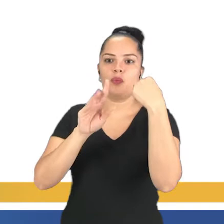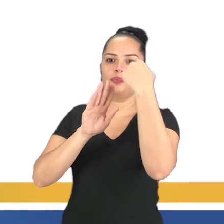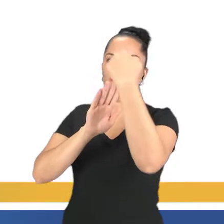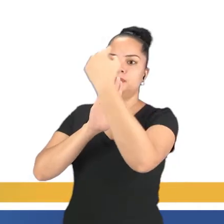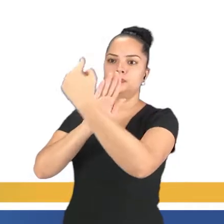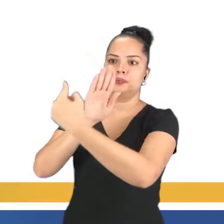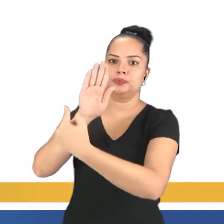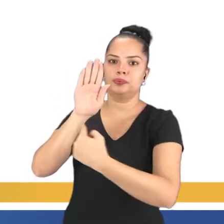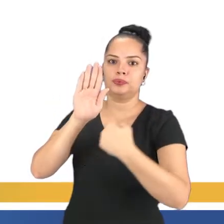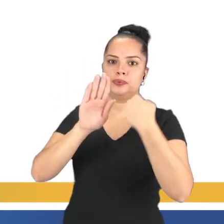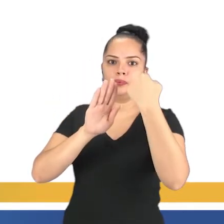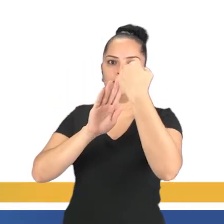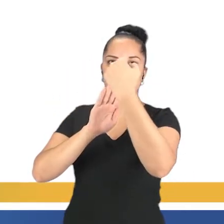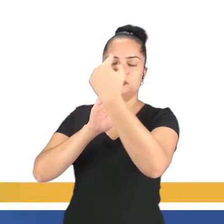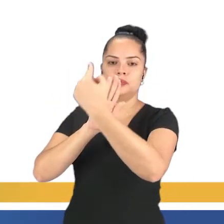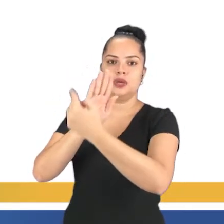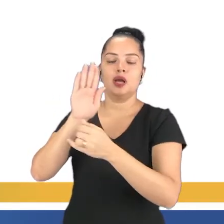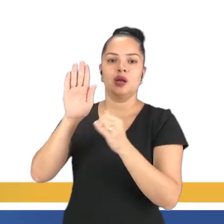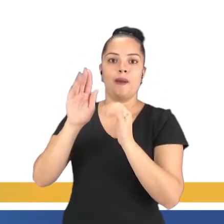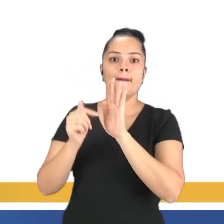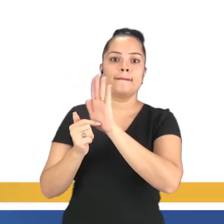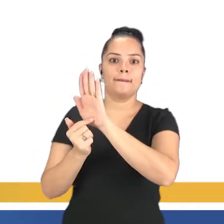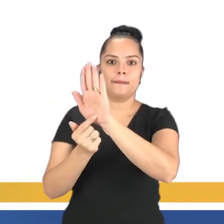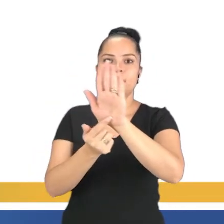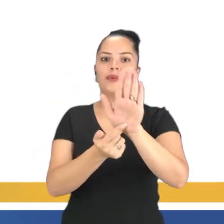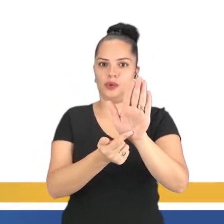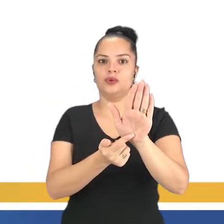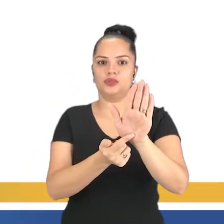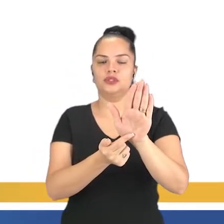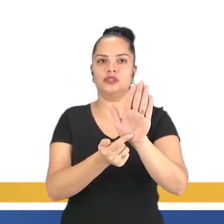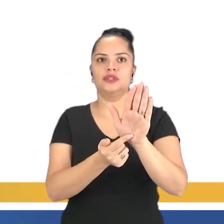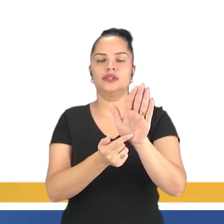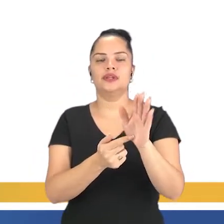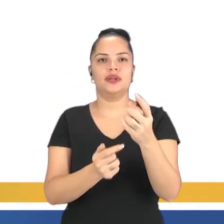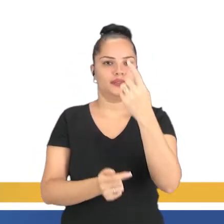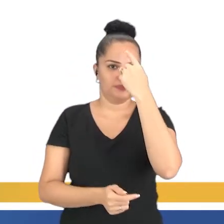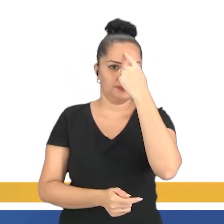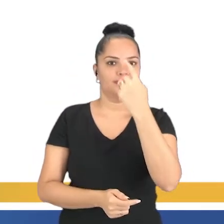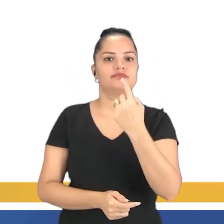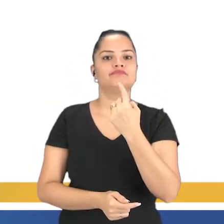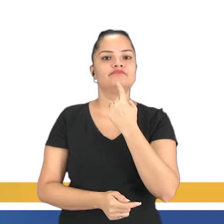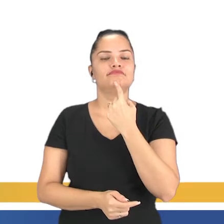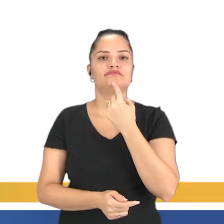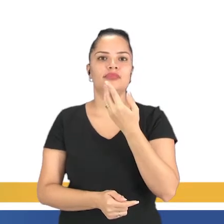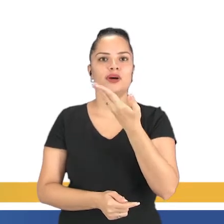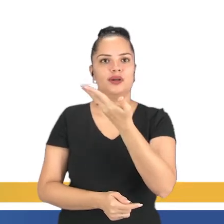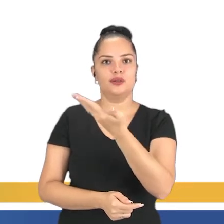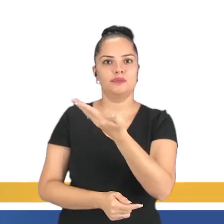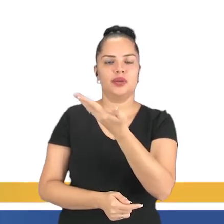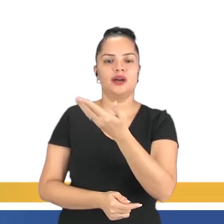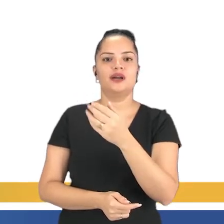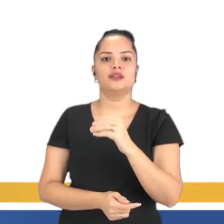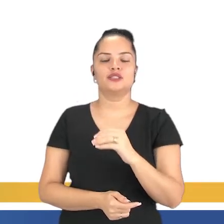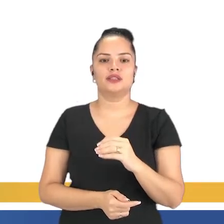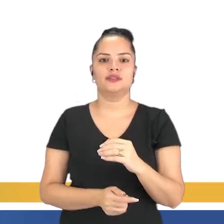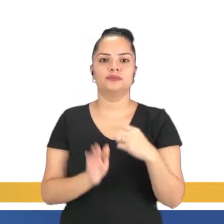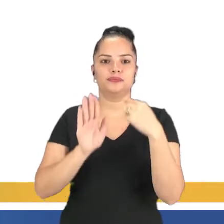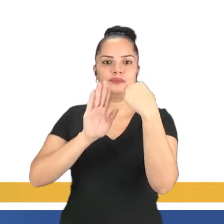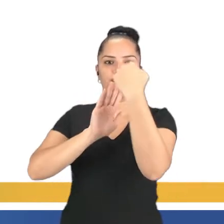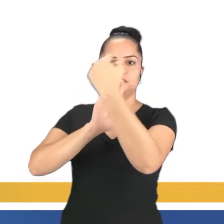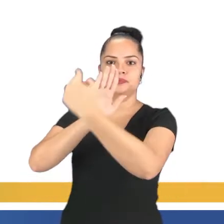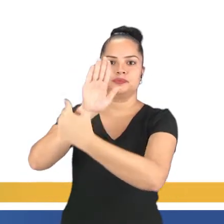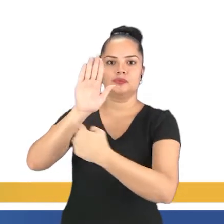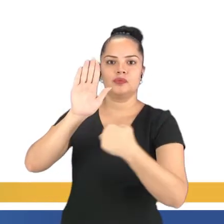GIFs também como exemplo. Então vejamos aí o nosso esquema aí em forma de pizza, certo? O